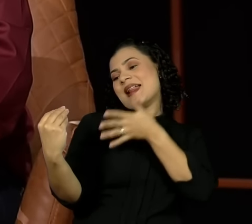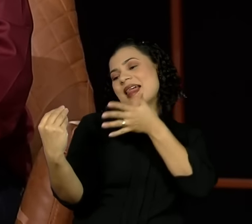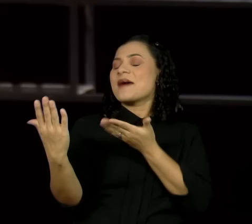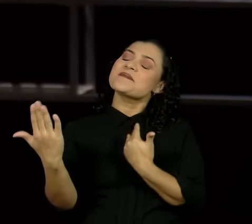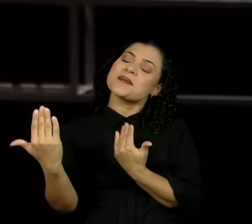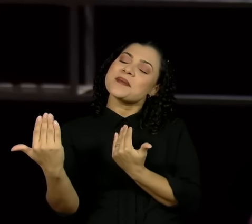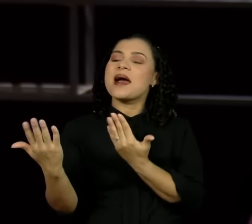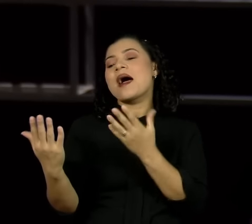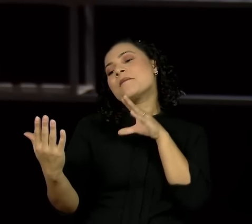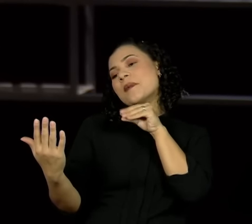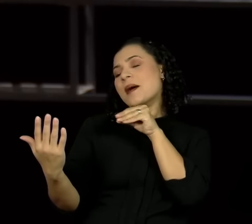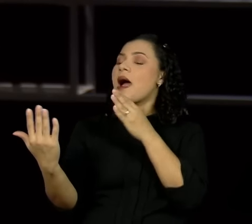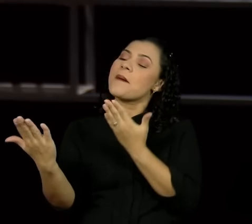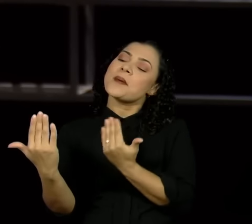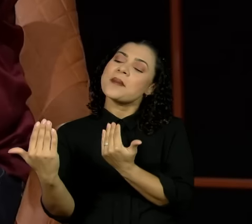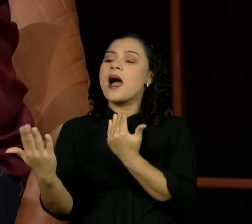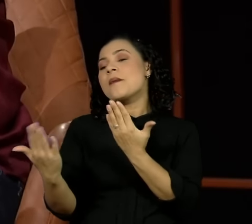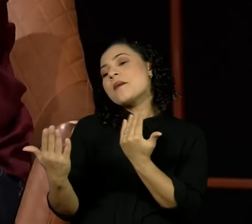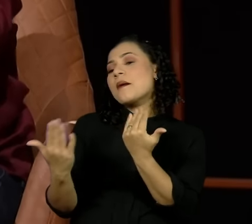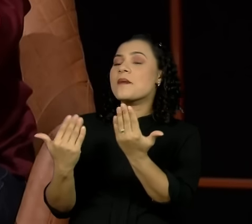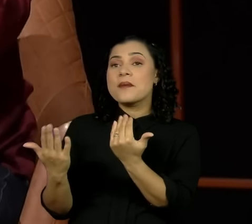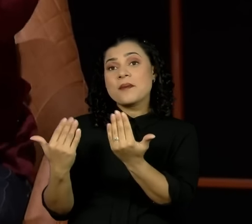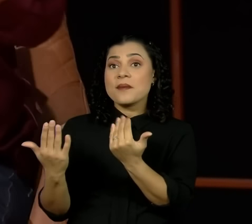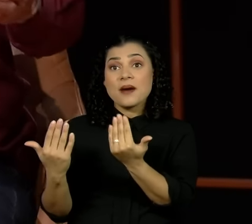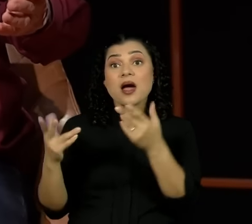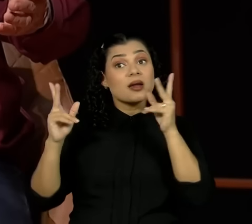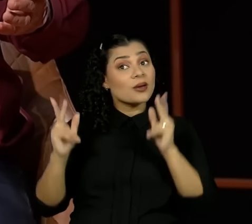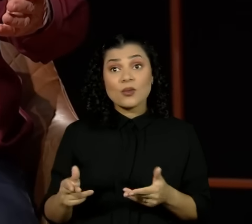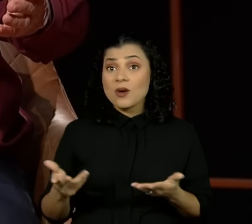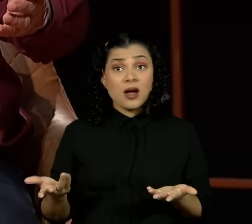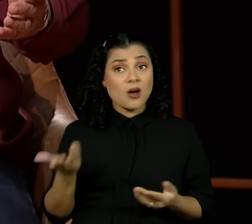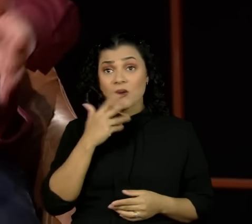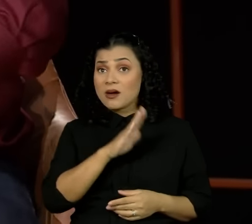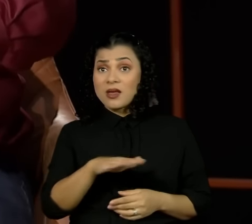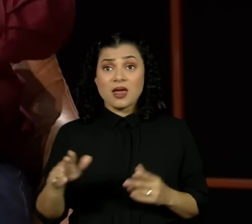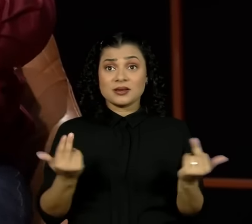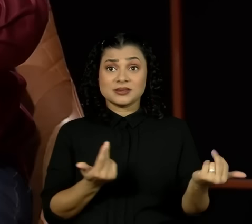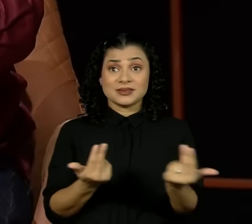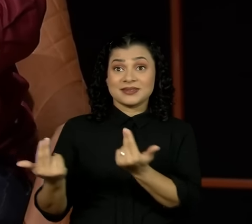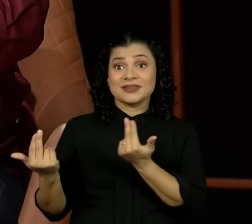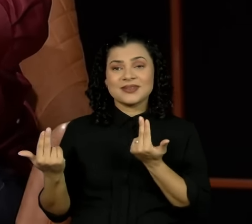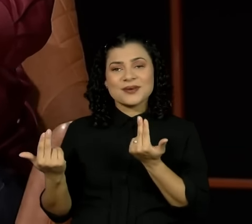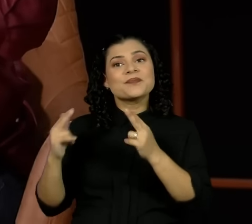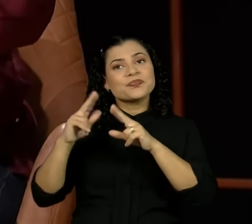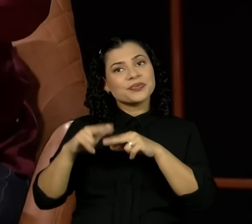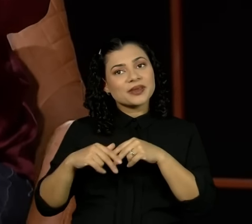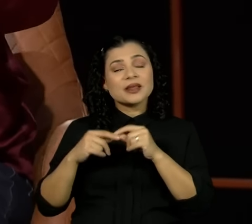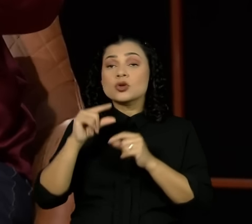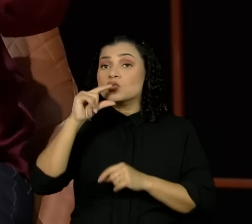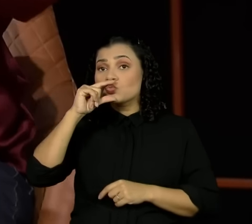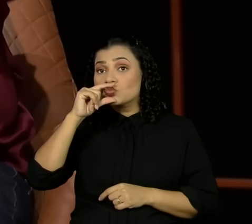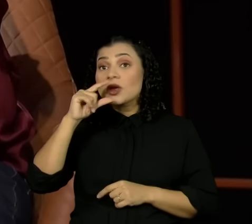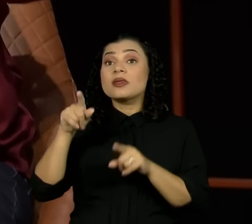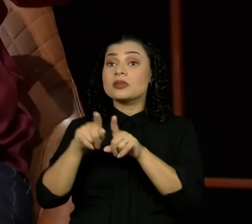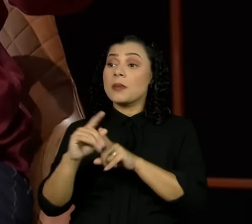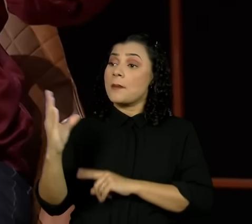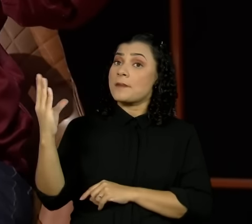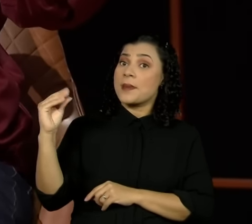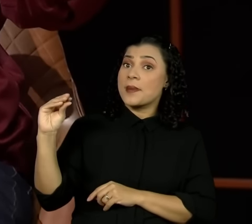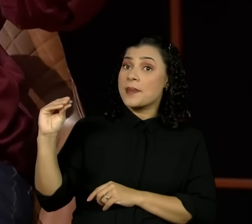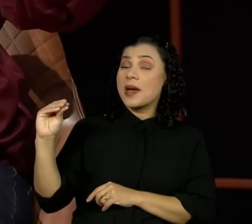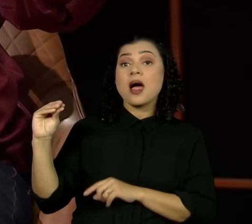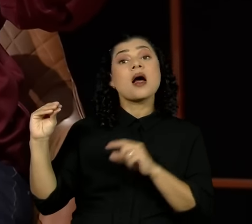Com certeza. Como não? É isso que ela faz, que você fez, como todos os crianças fizeram. Ela faz Emília falar, tudo são os